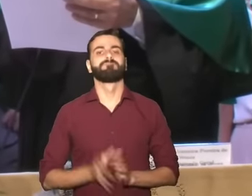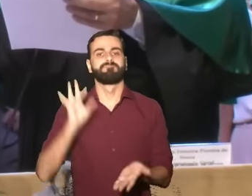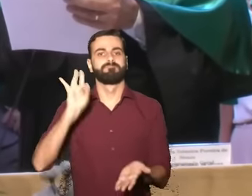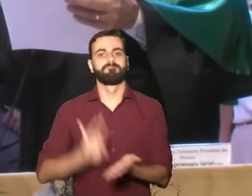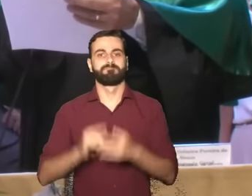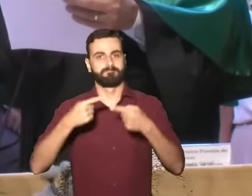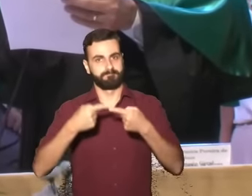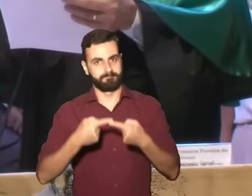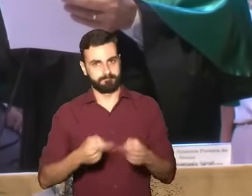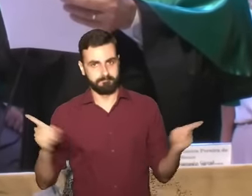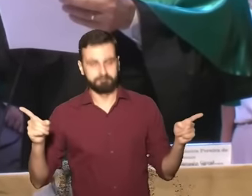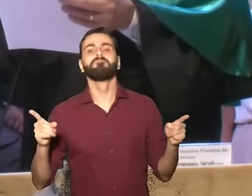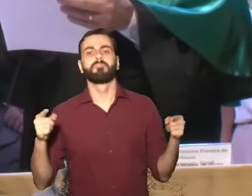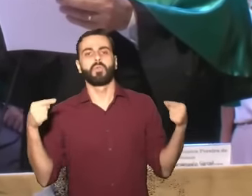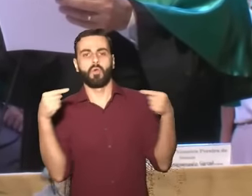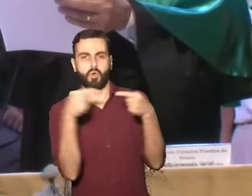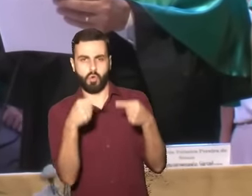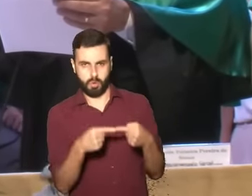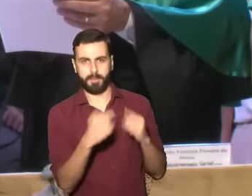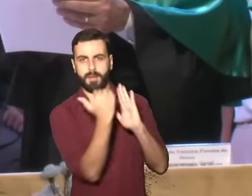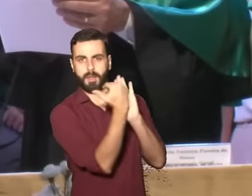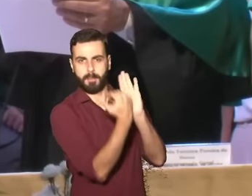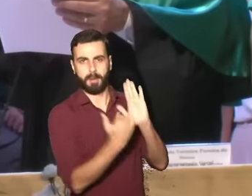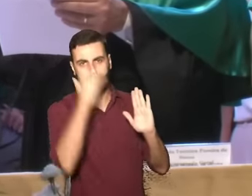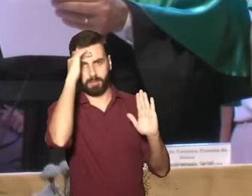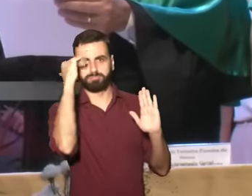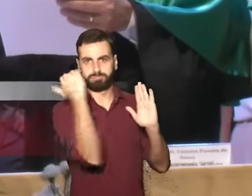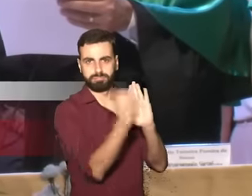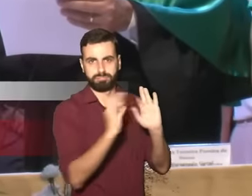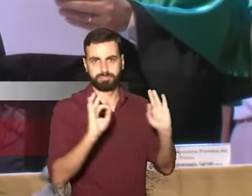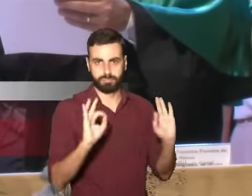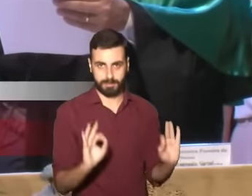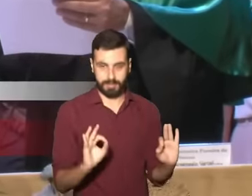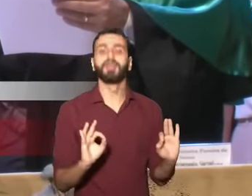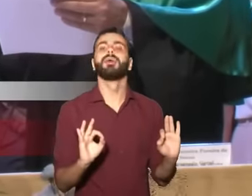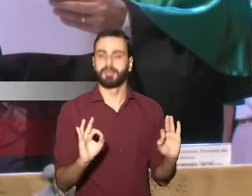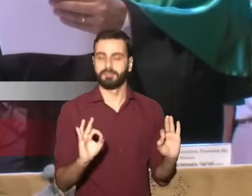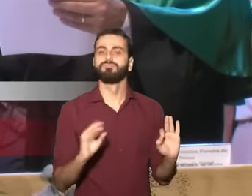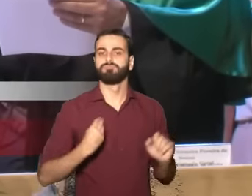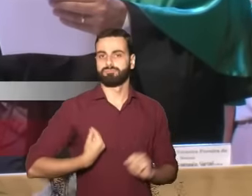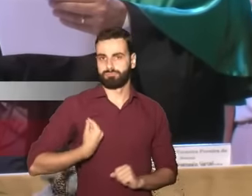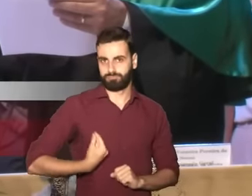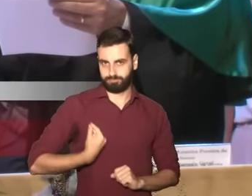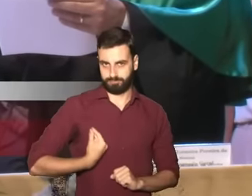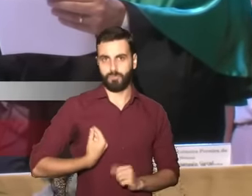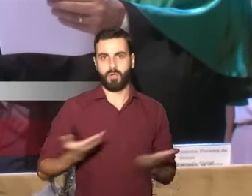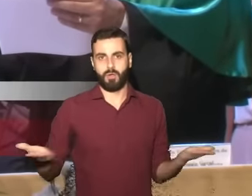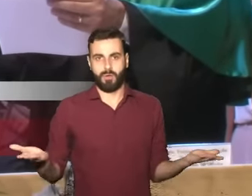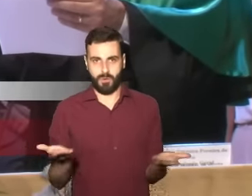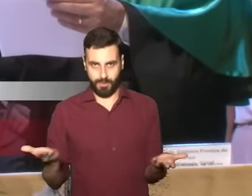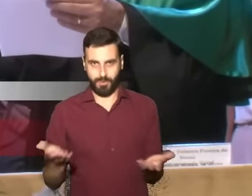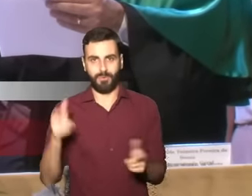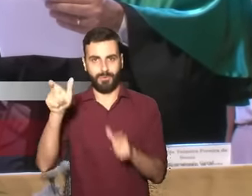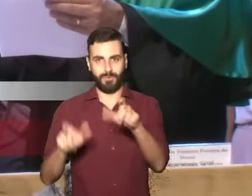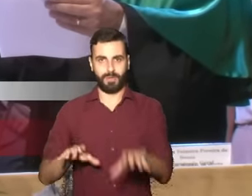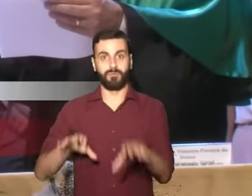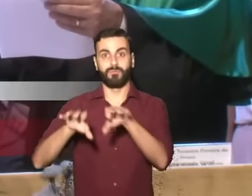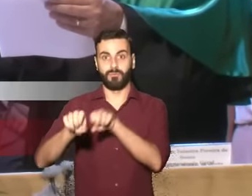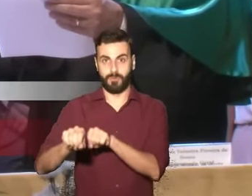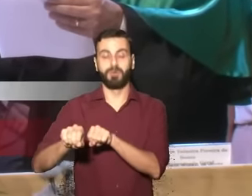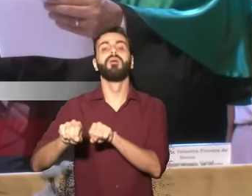Declaro, consoante as anotações em meu poder, estarem presentes a esta sessão